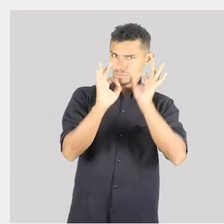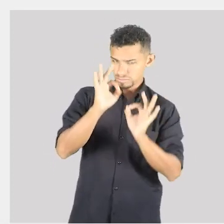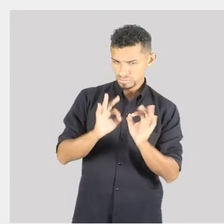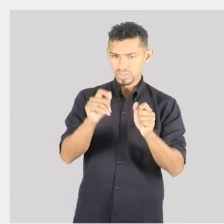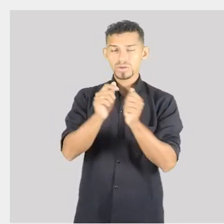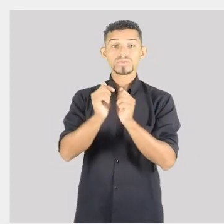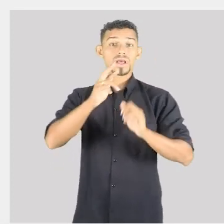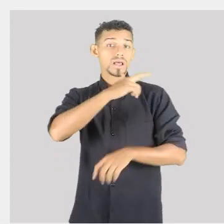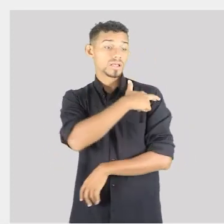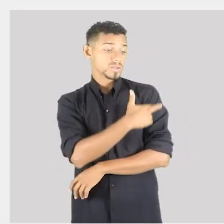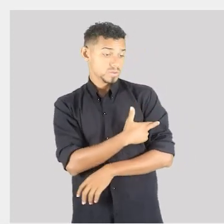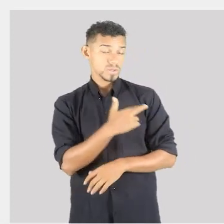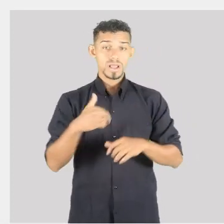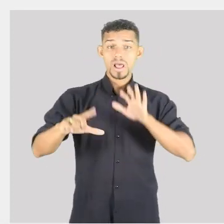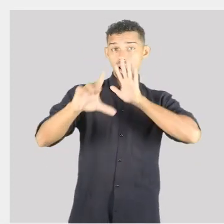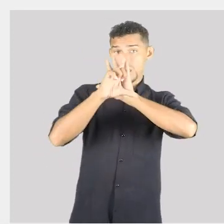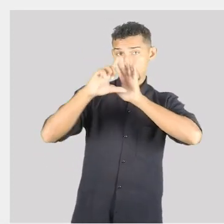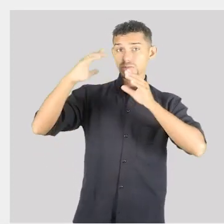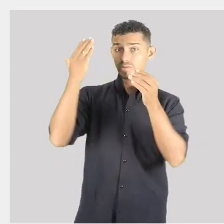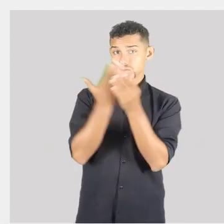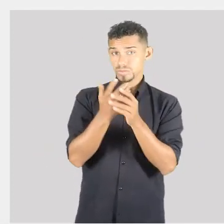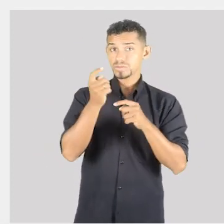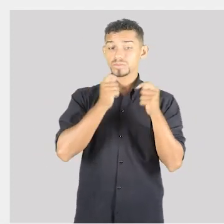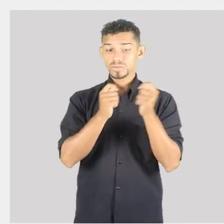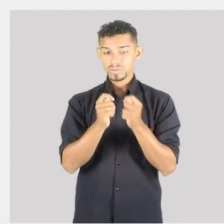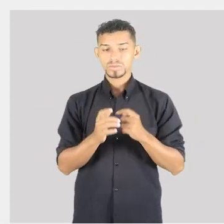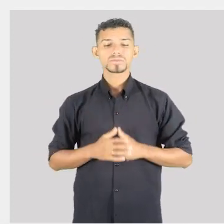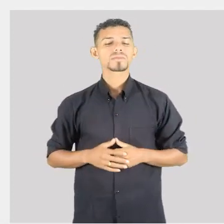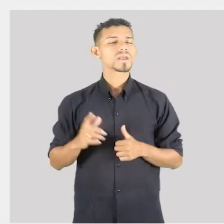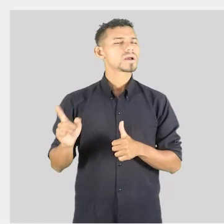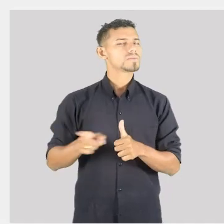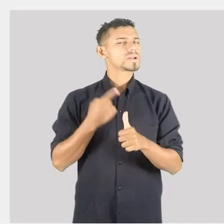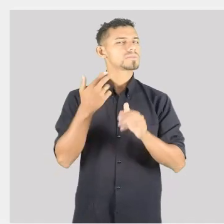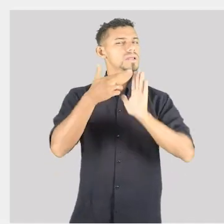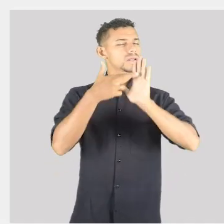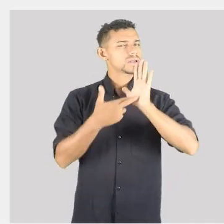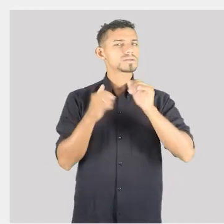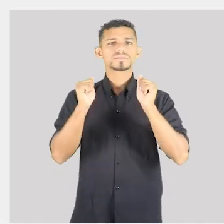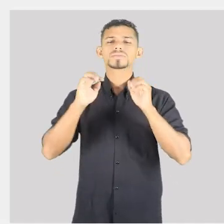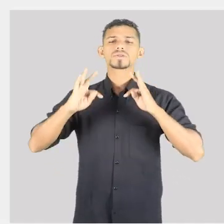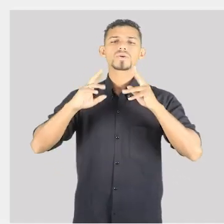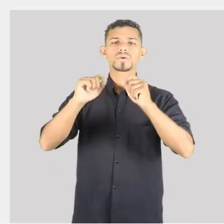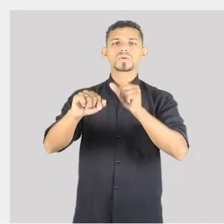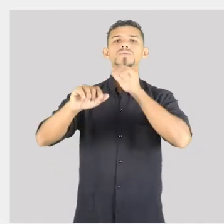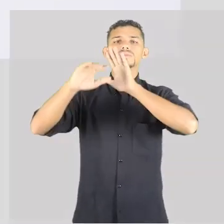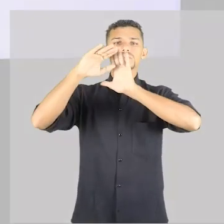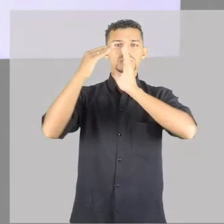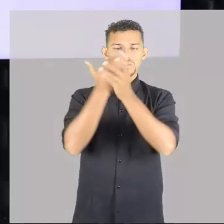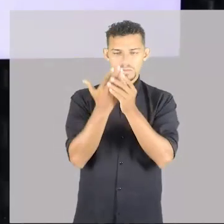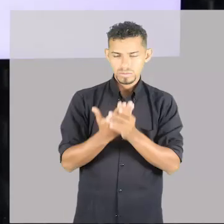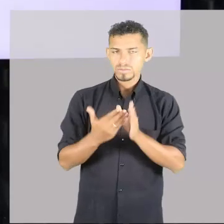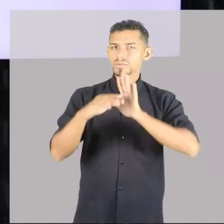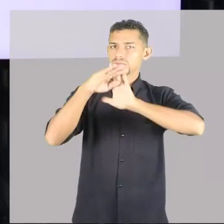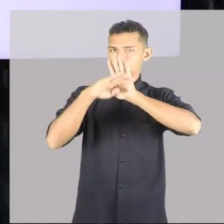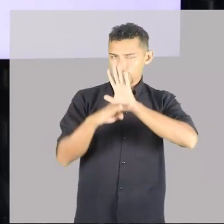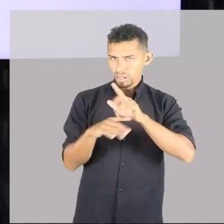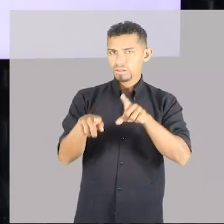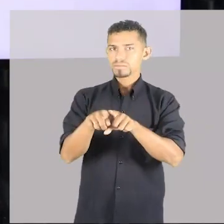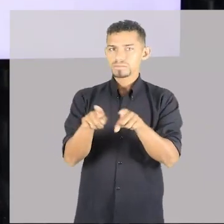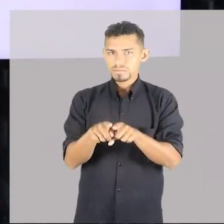aos recursos na Lei de Processo Administrativo. Primeira regra é que em todos os processos regidos pela Lei de